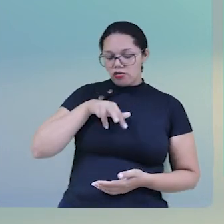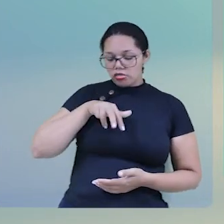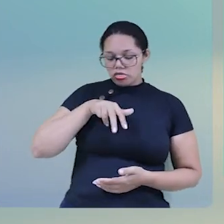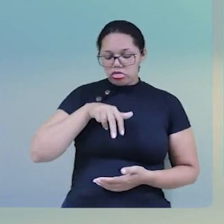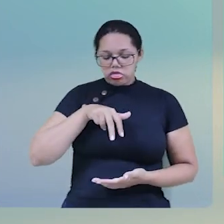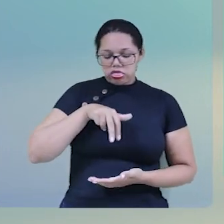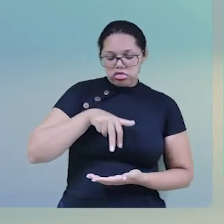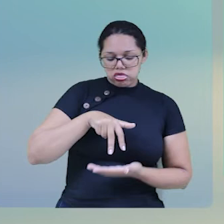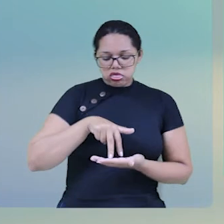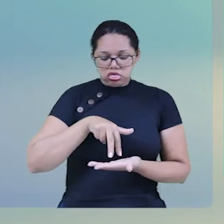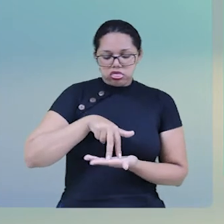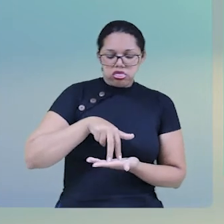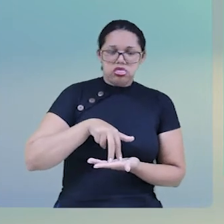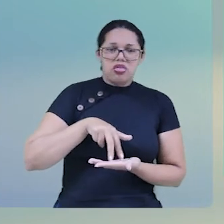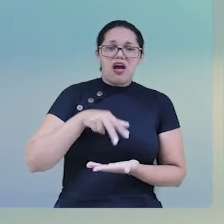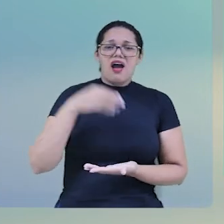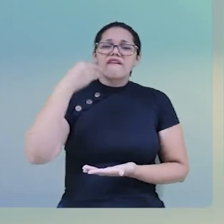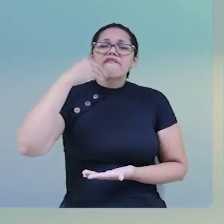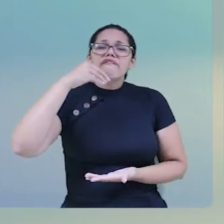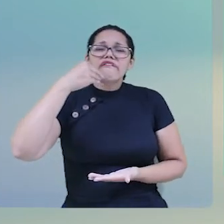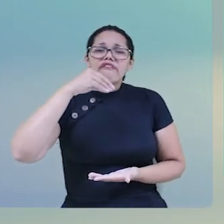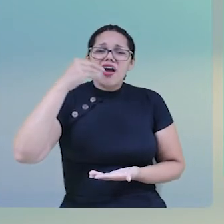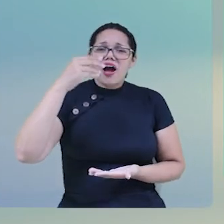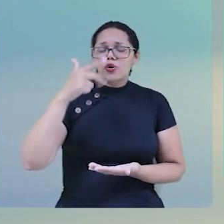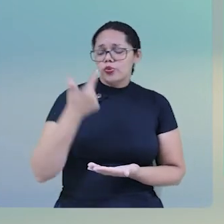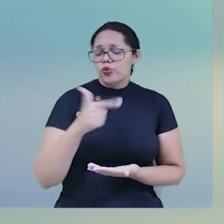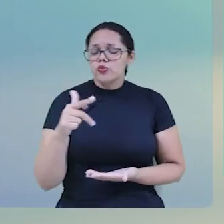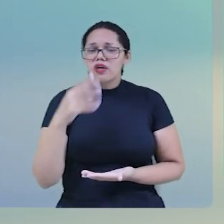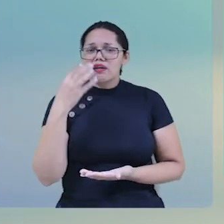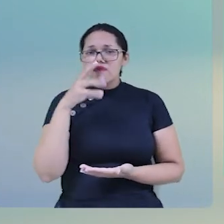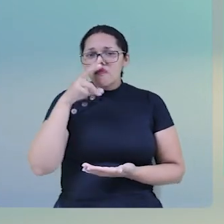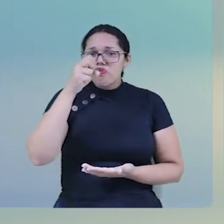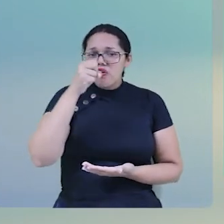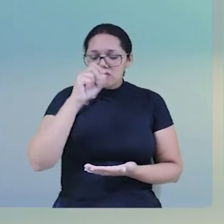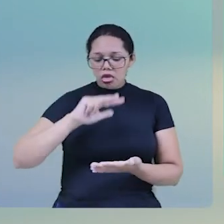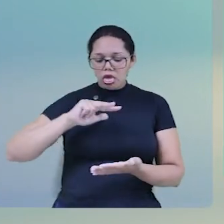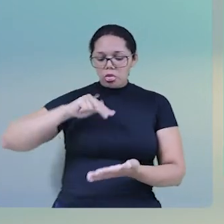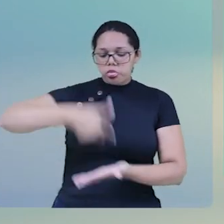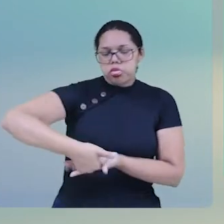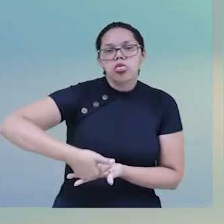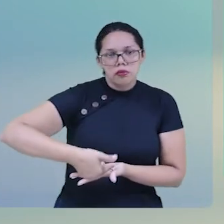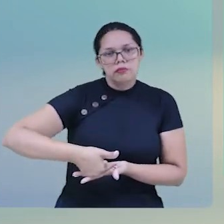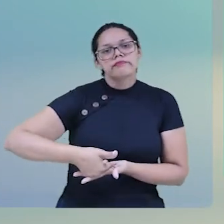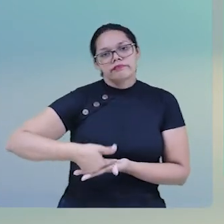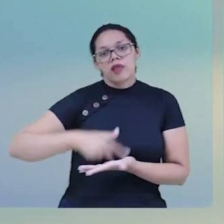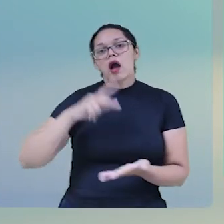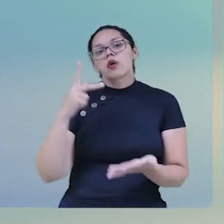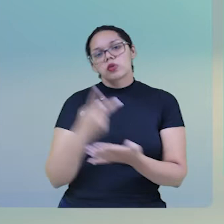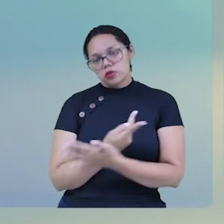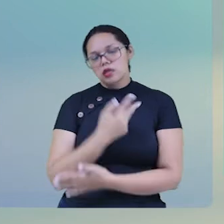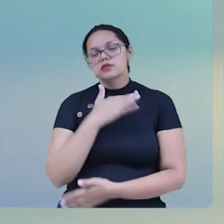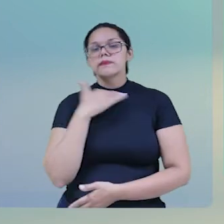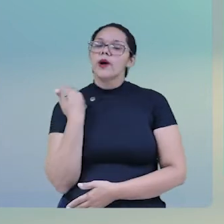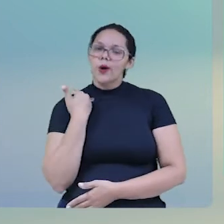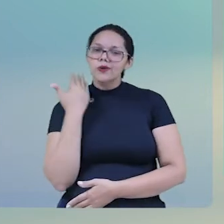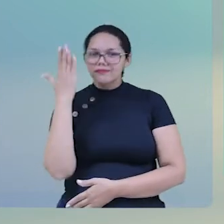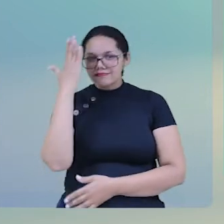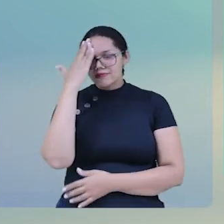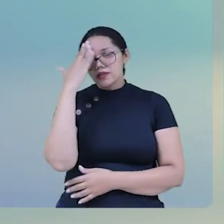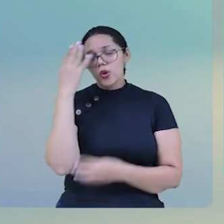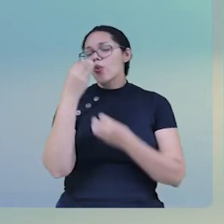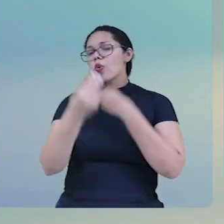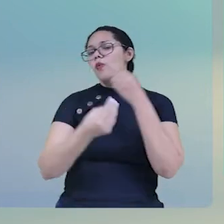das capacidades físicas dos indivíduos? Pois é. Então, como eu vou reverter essa